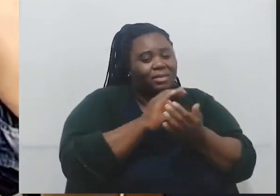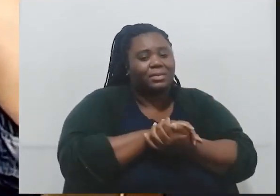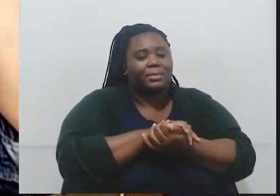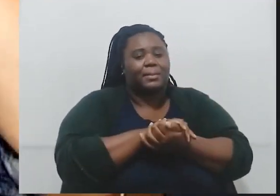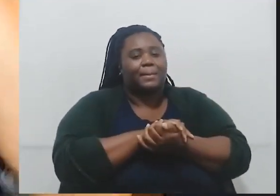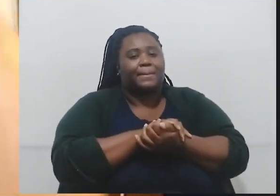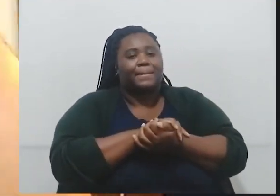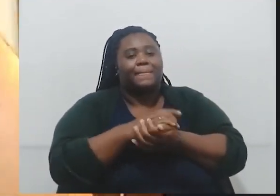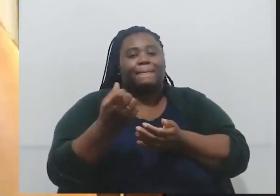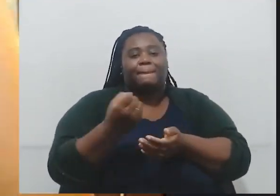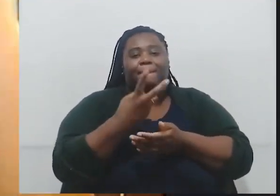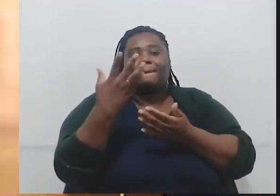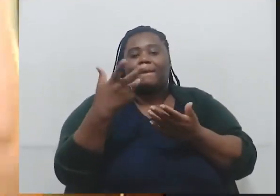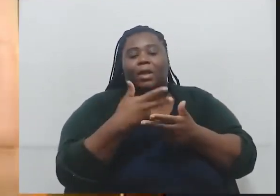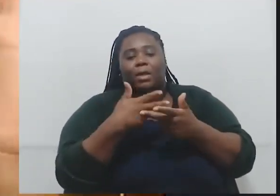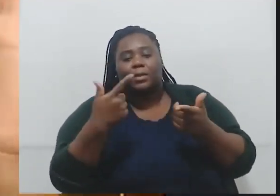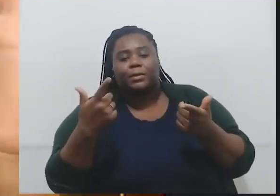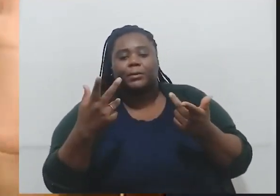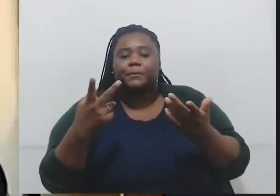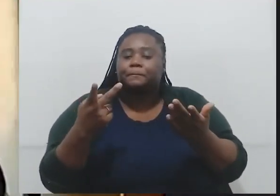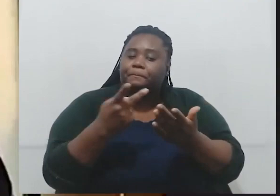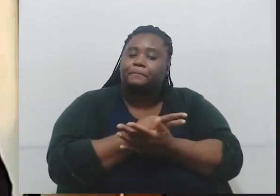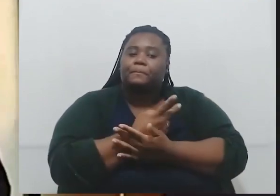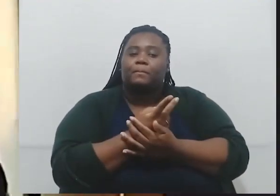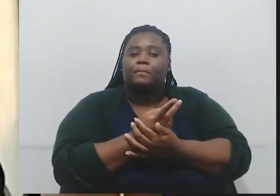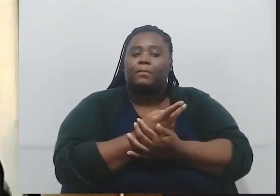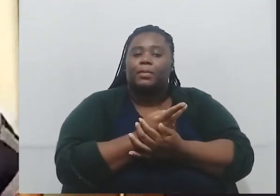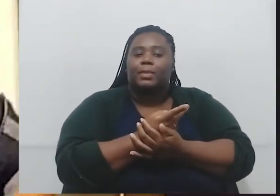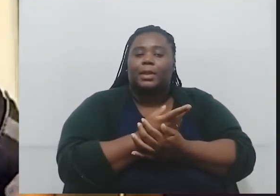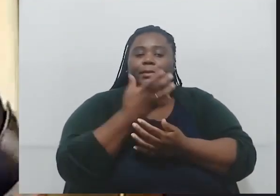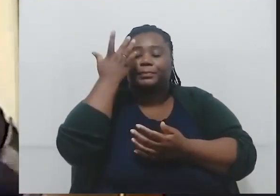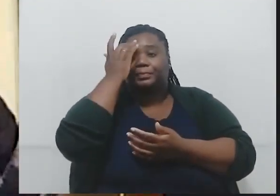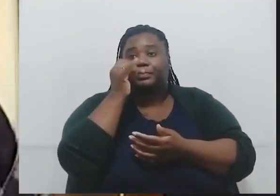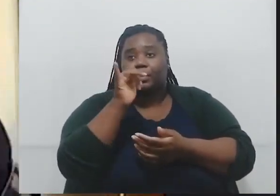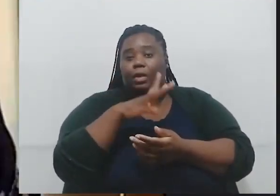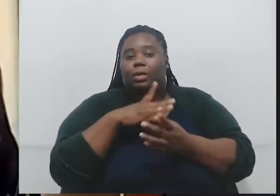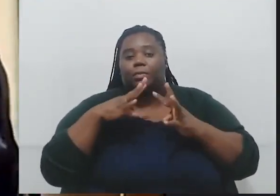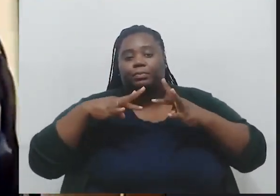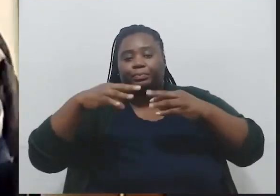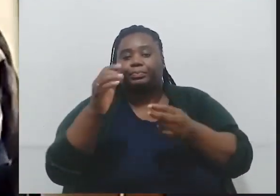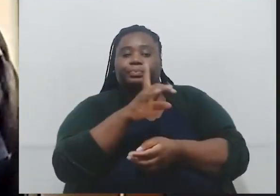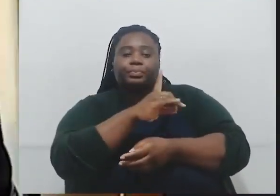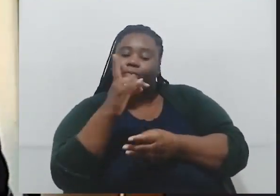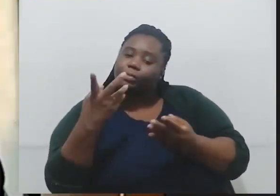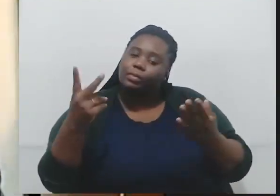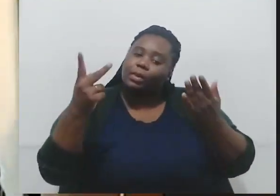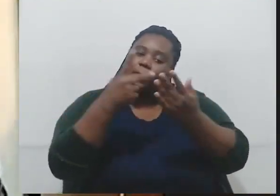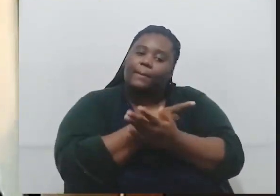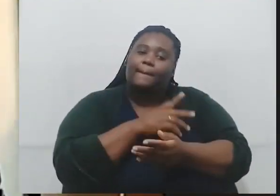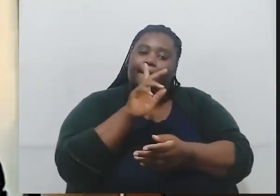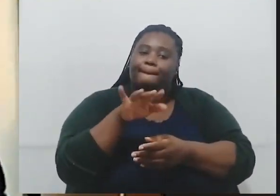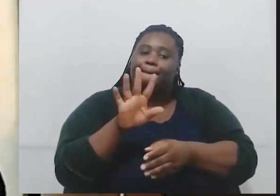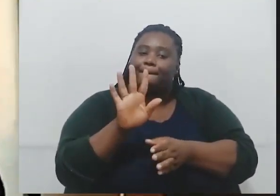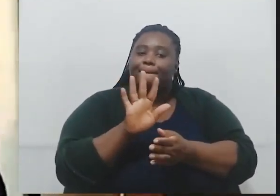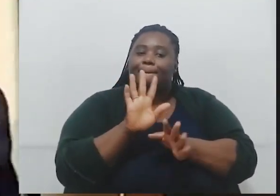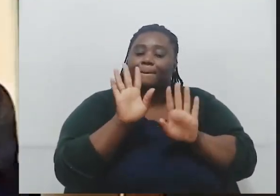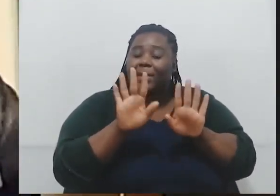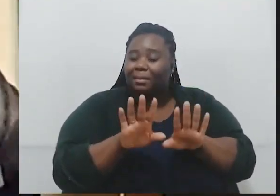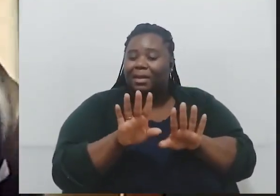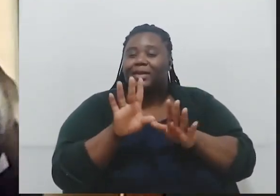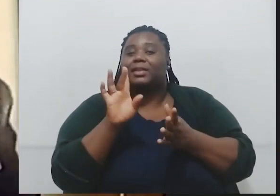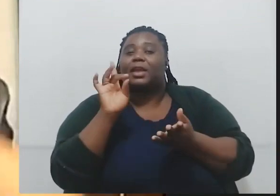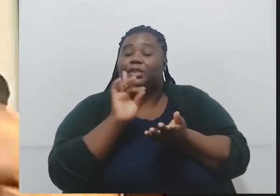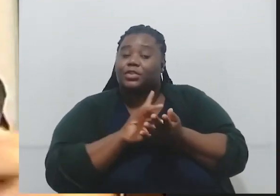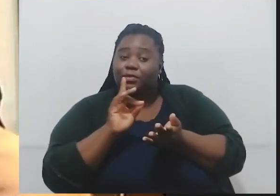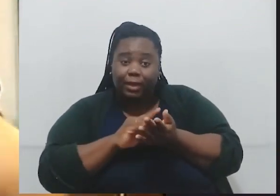não sei se todo diretor passa por isso, e é até um clichê, assim, é um clichêzinho, mas eu acho um clichê muito, muito real, assim, que é